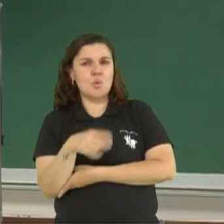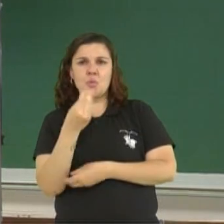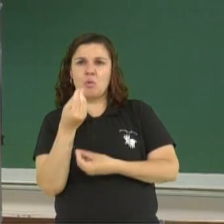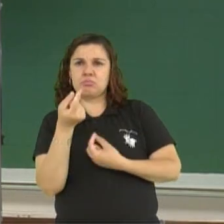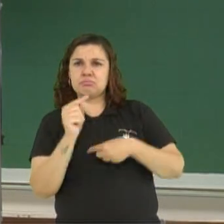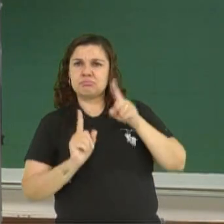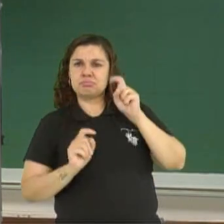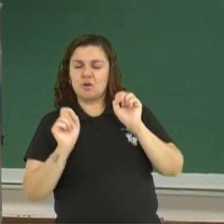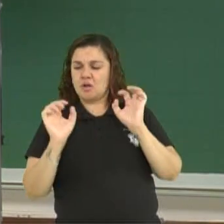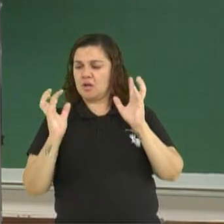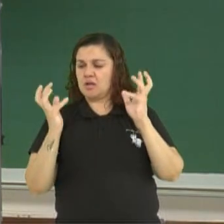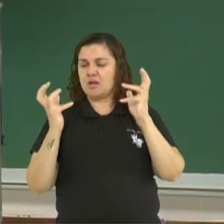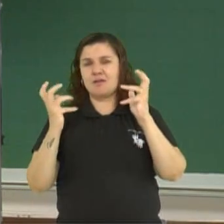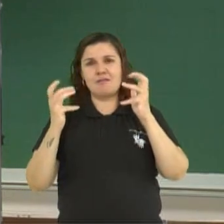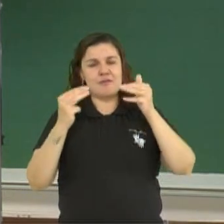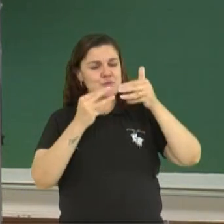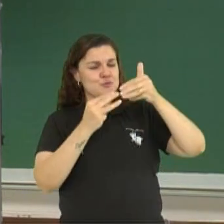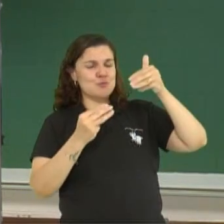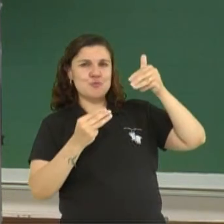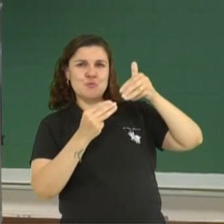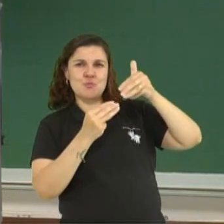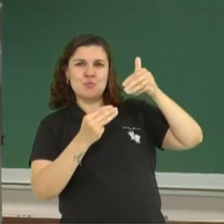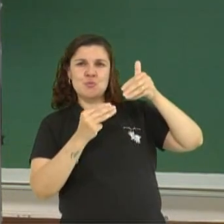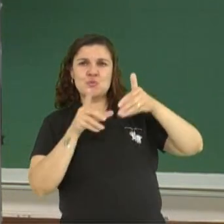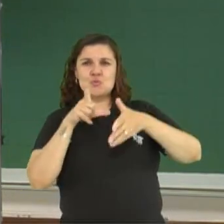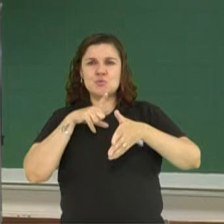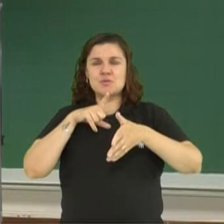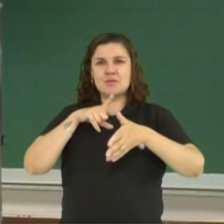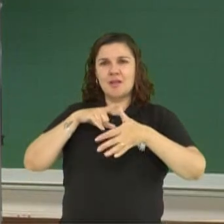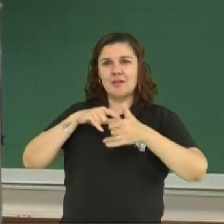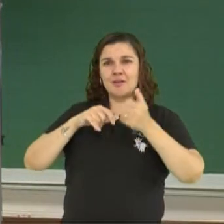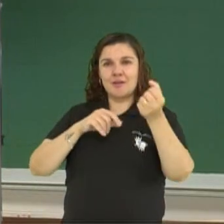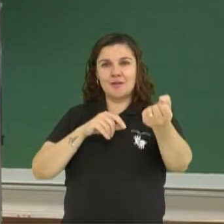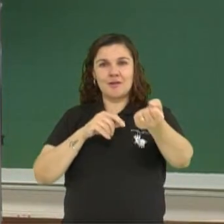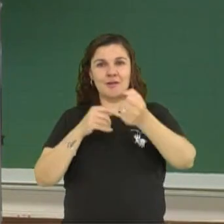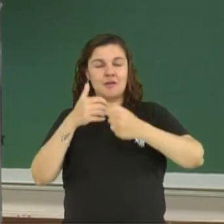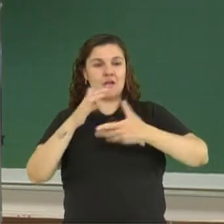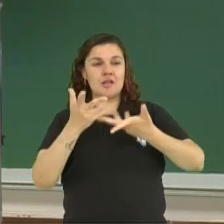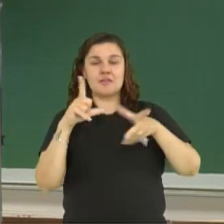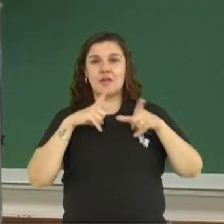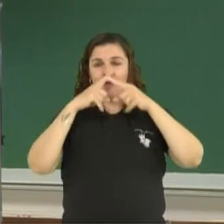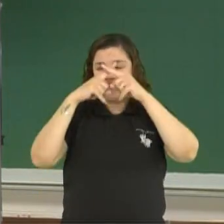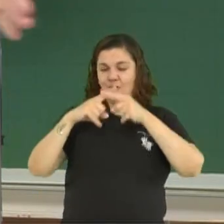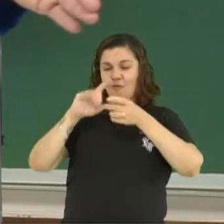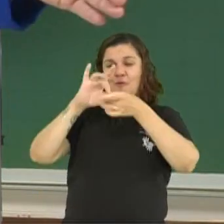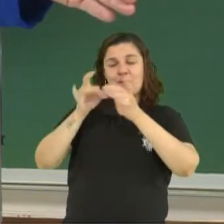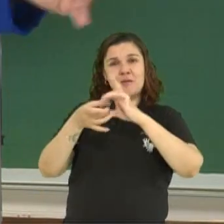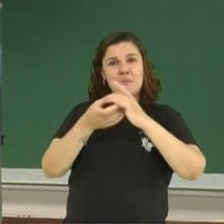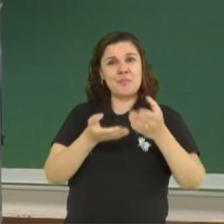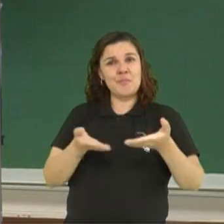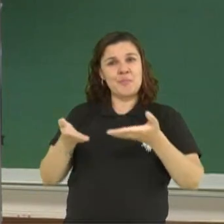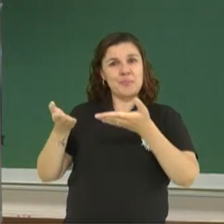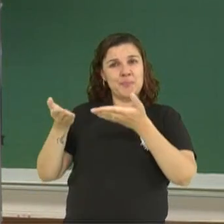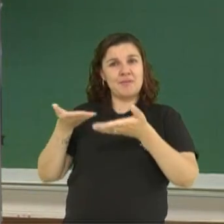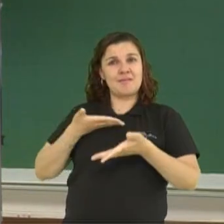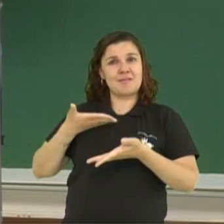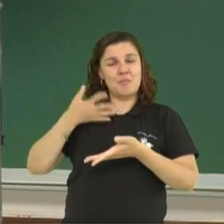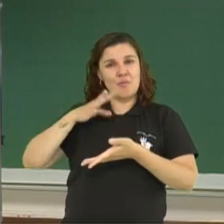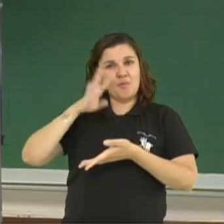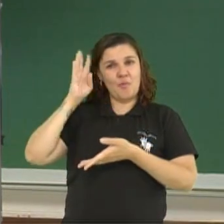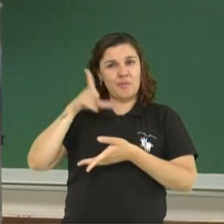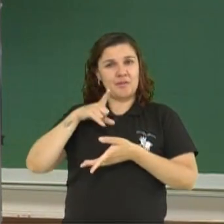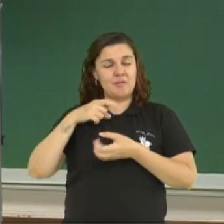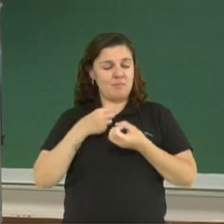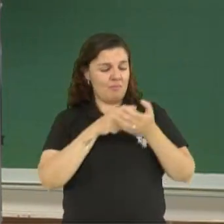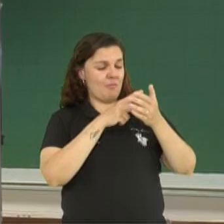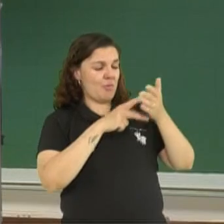tão bem, as articulações, os músculos? Nós temos os jogos atléticos que nossos conterrâneos fazem, nós temos